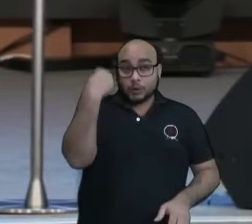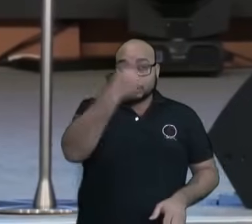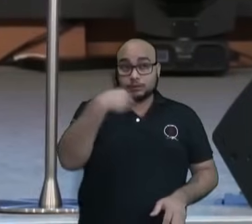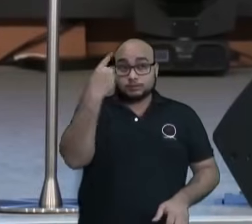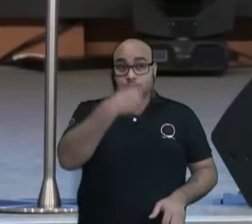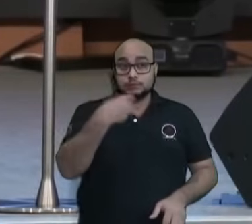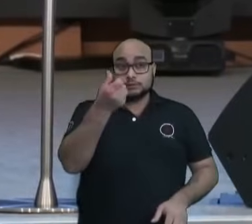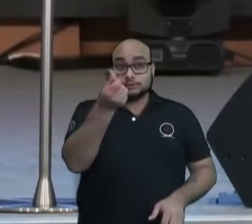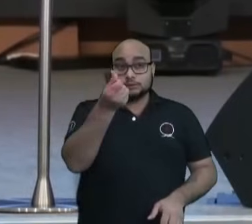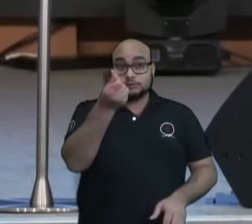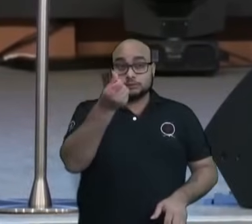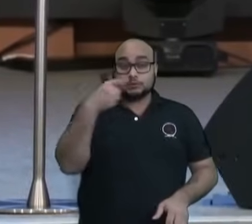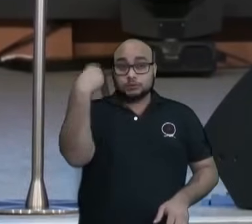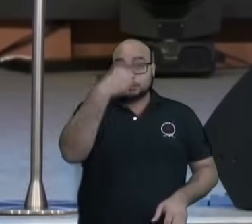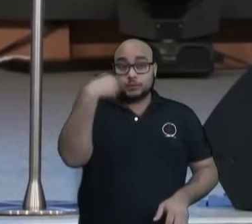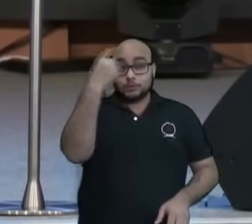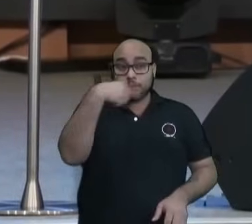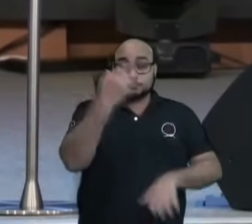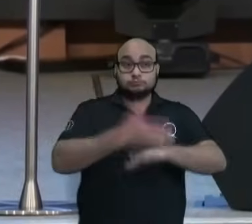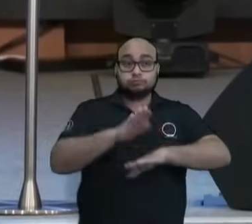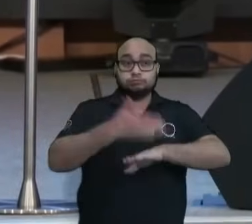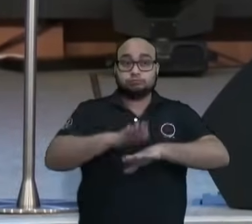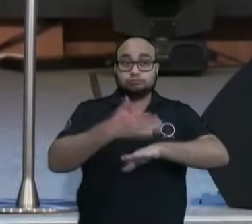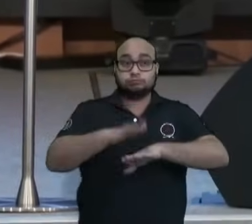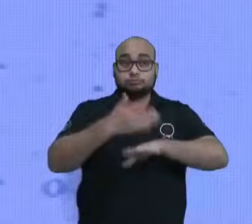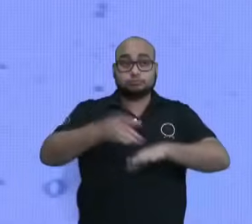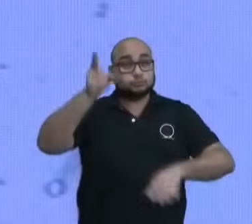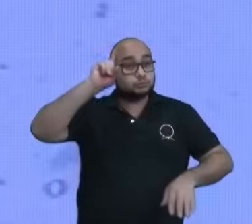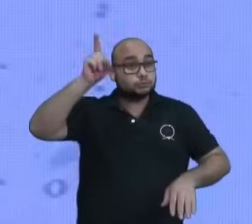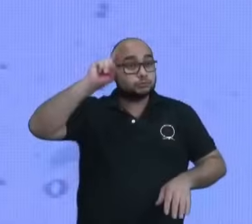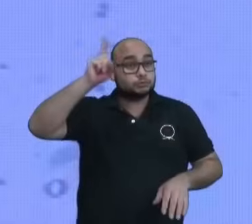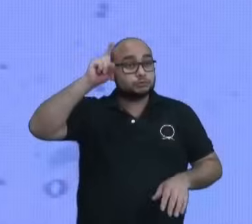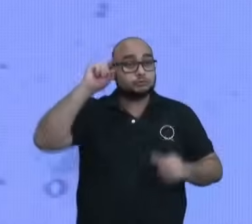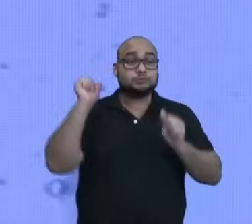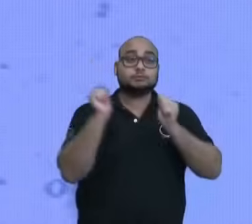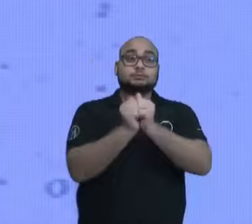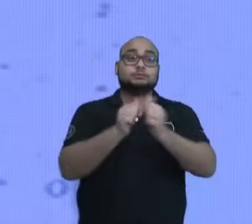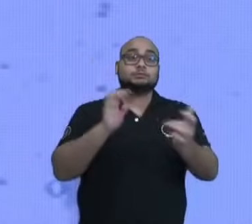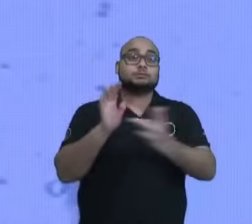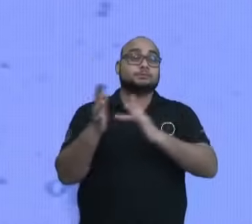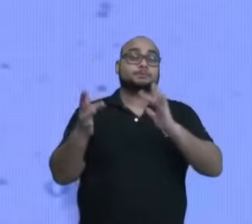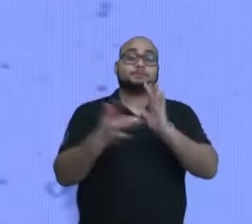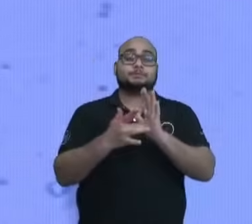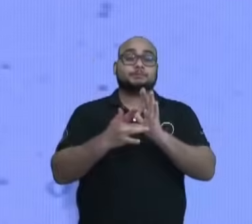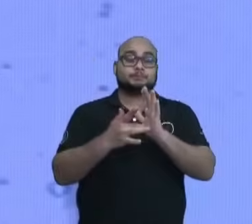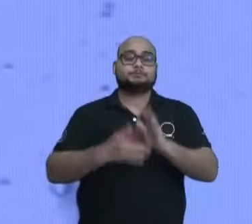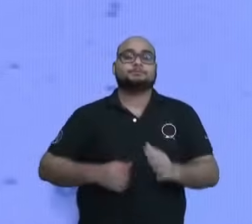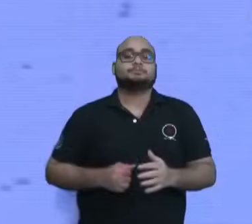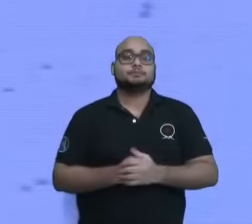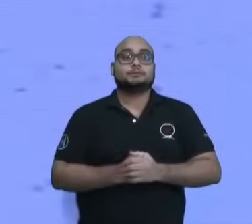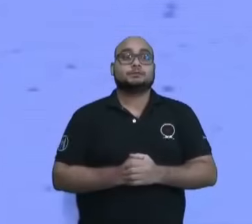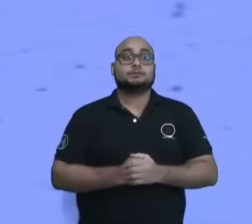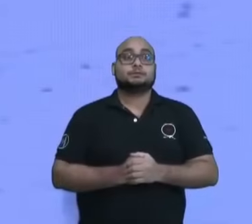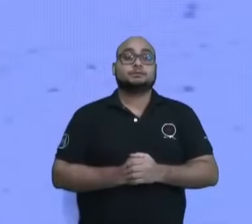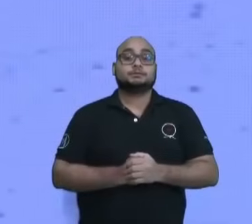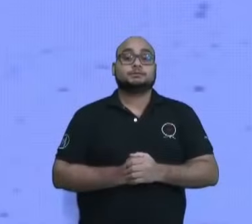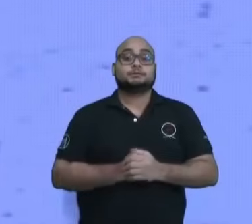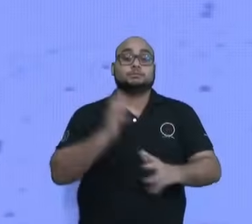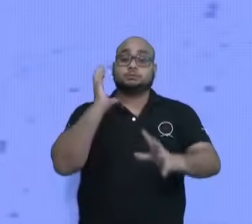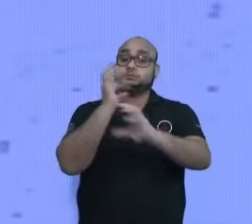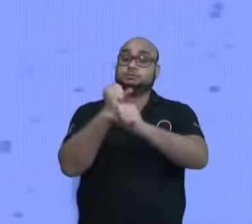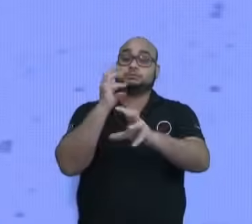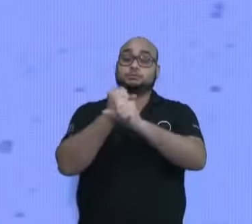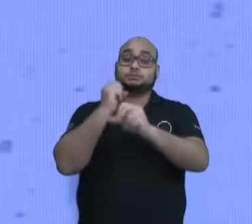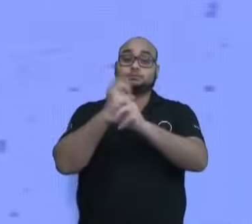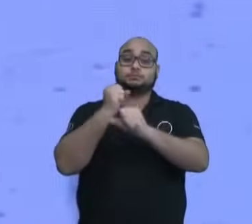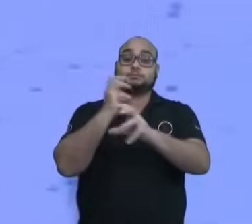Treinamento por dia com Jesus os apóstolos vamos fazer a conta eu tô tirando do sono que eles